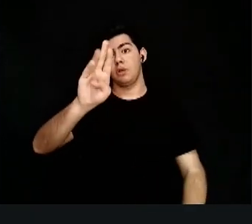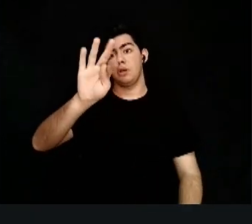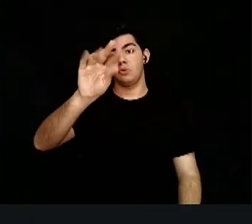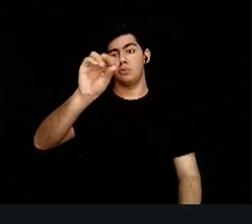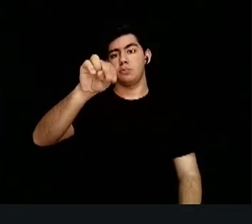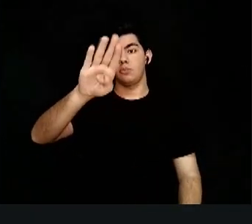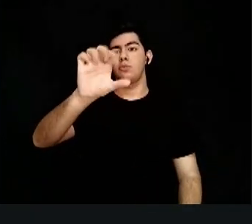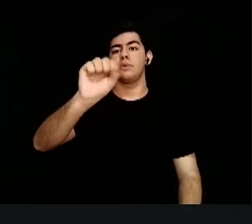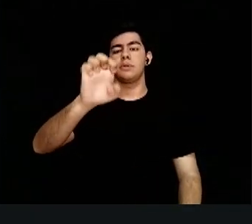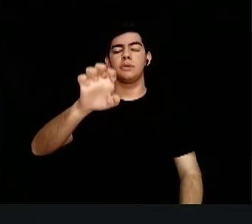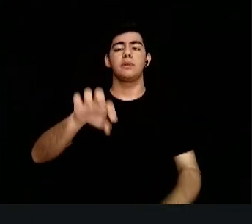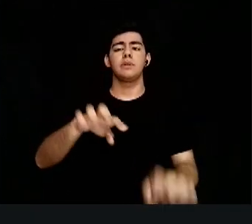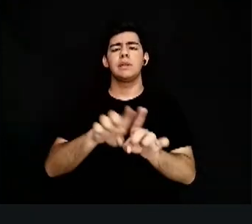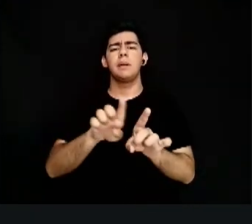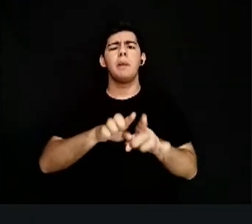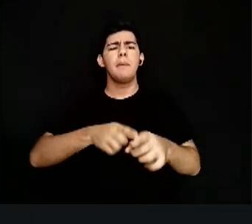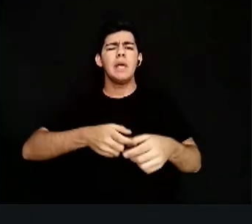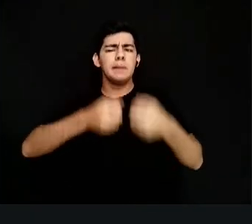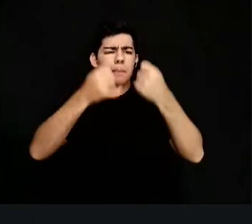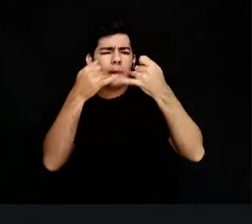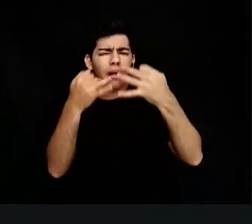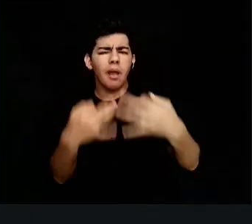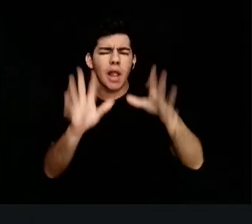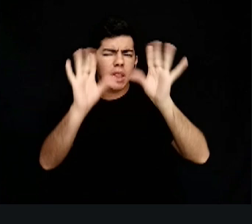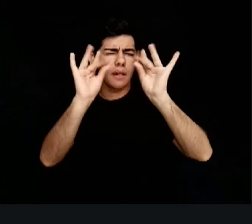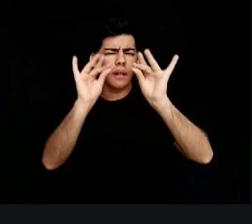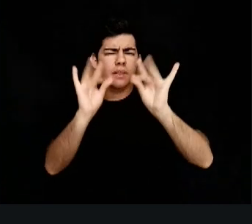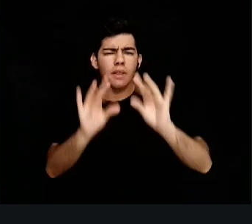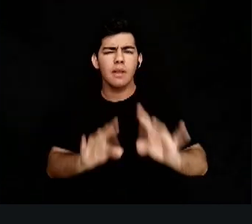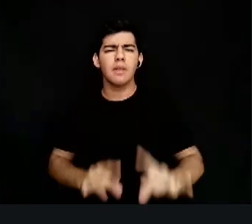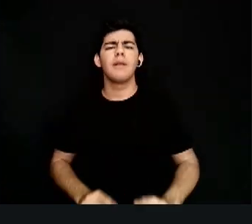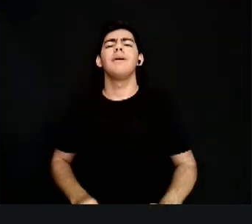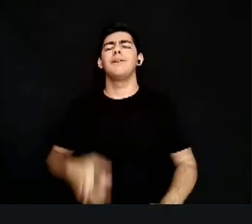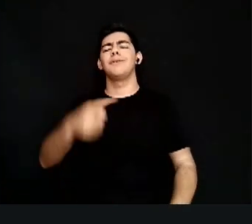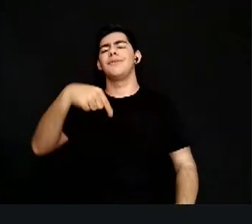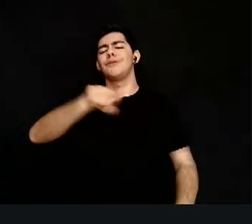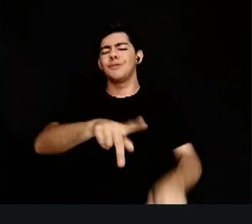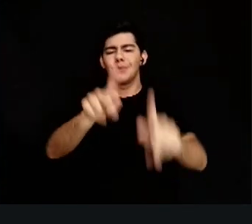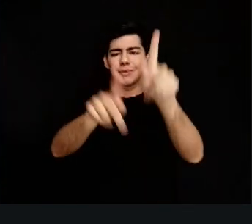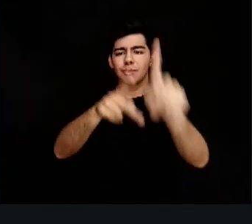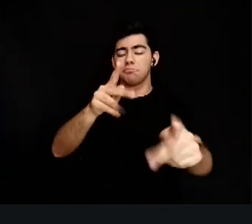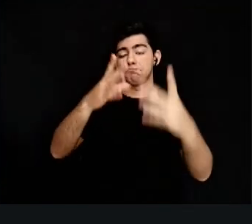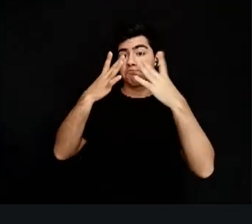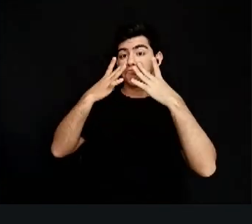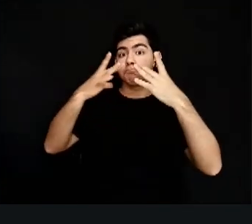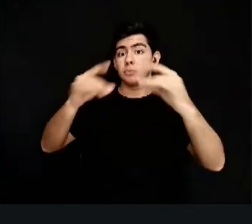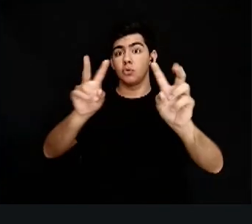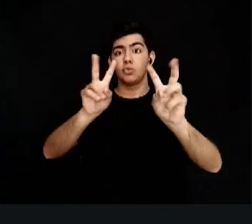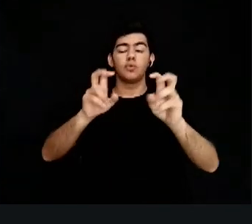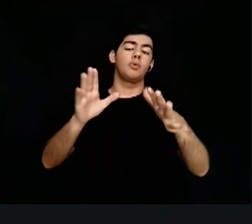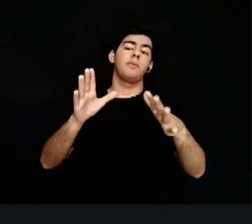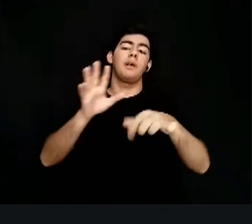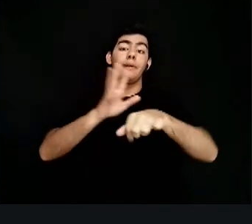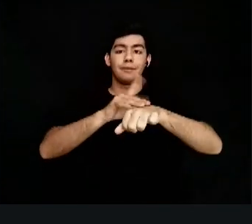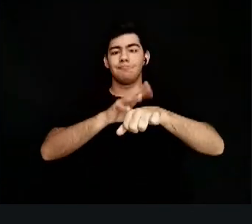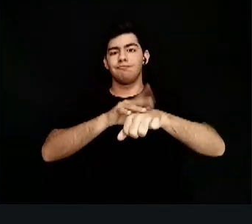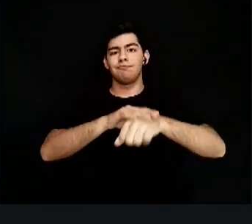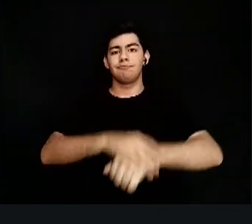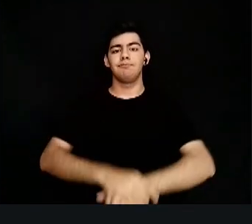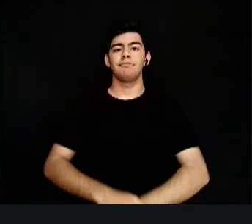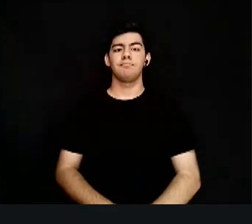trombose, para a gente discutir um pouquinho e alertar a população sobre os riscos dessa condição,